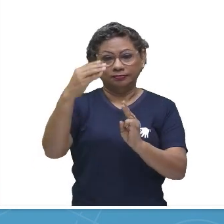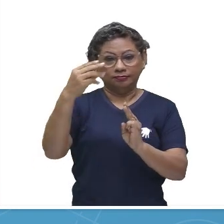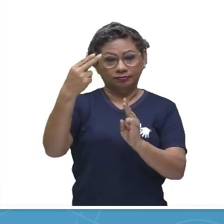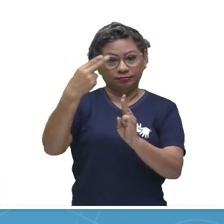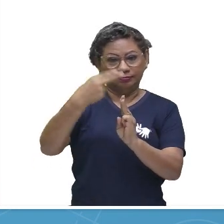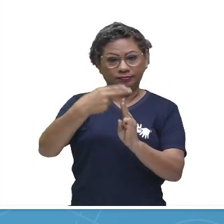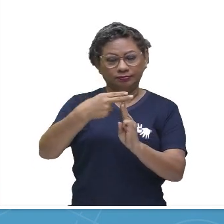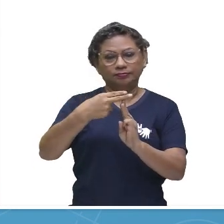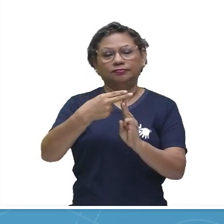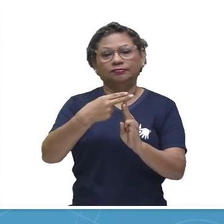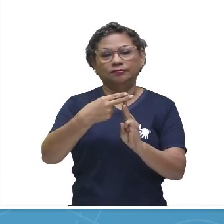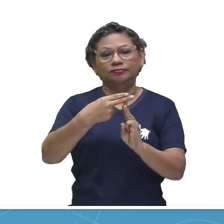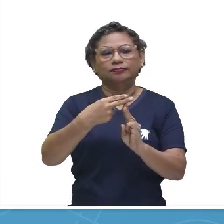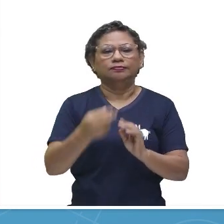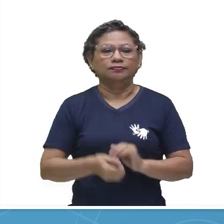para potenciação.